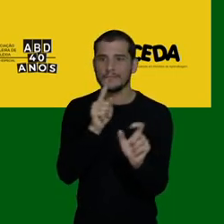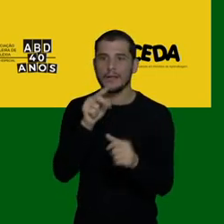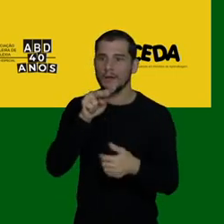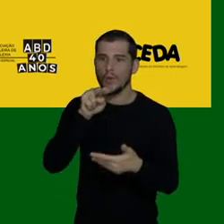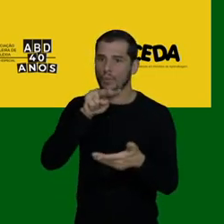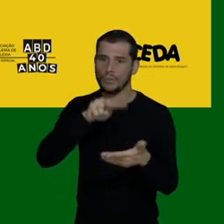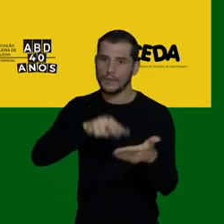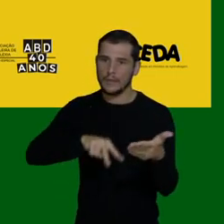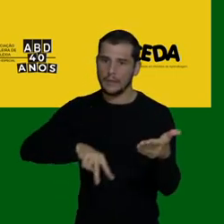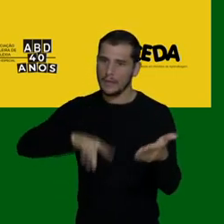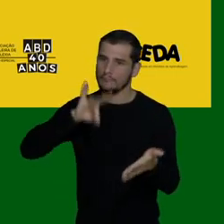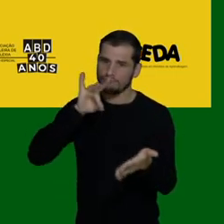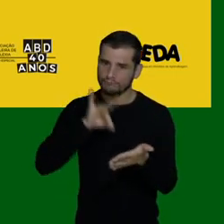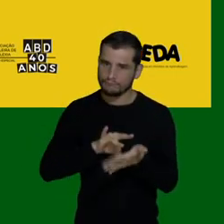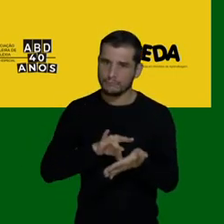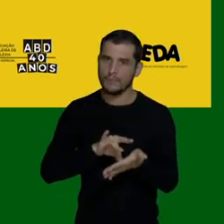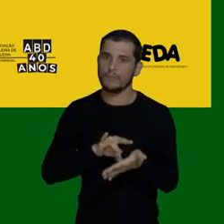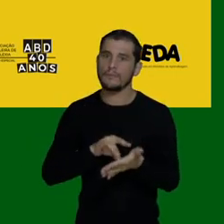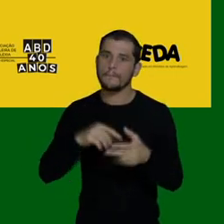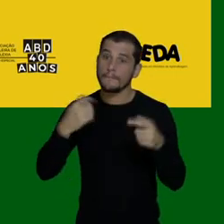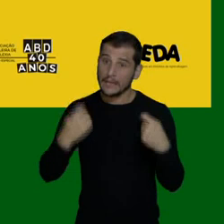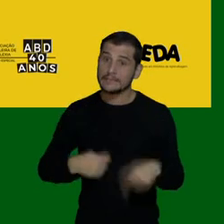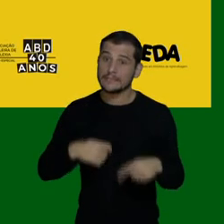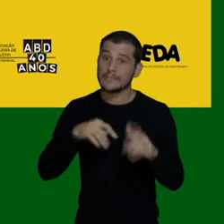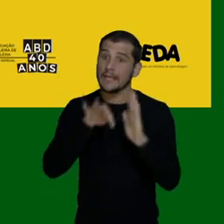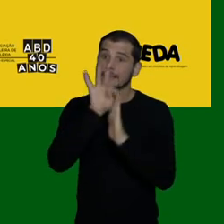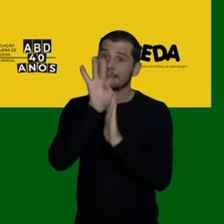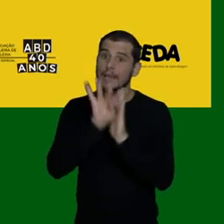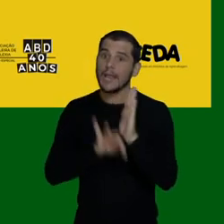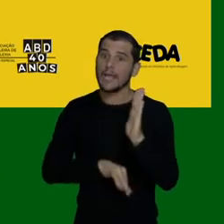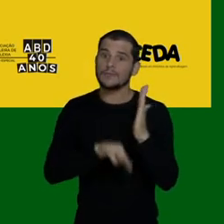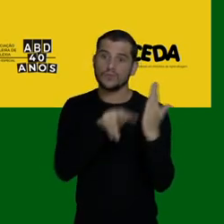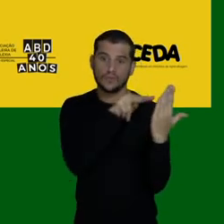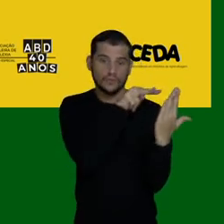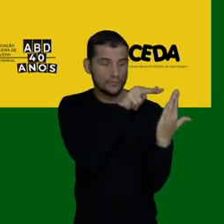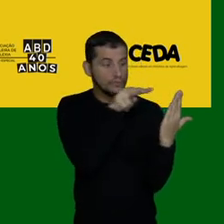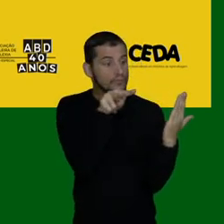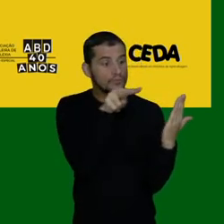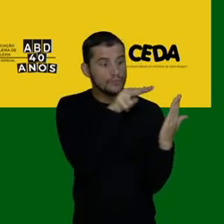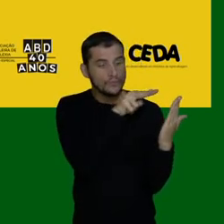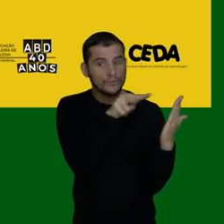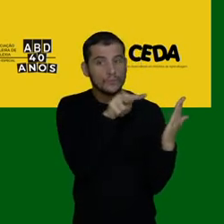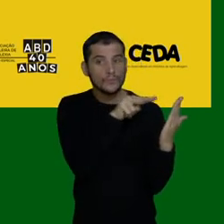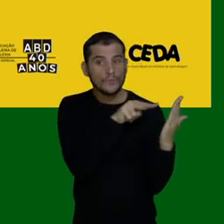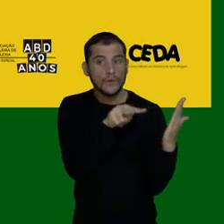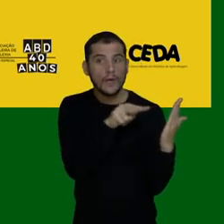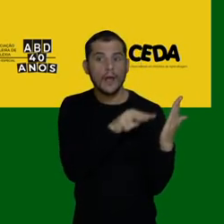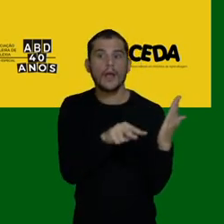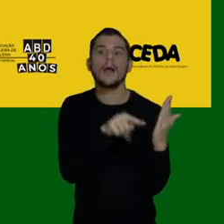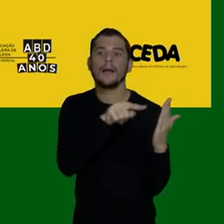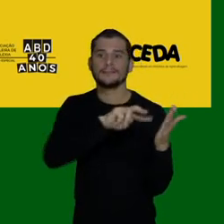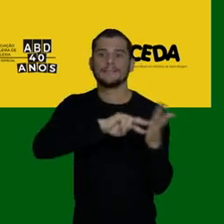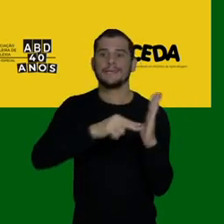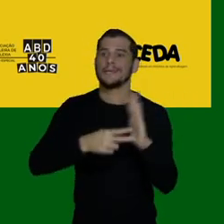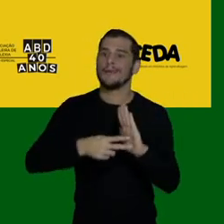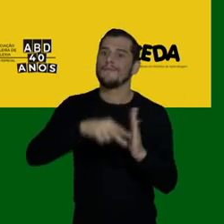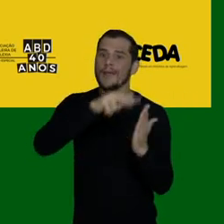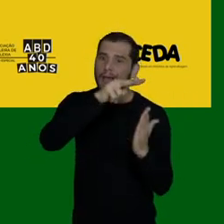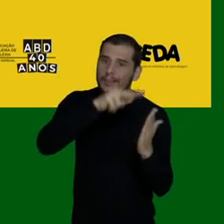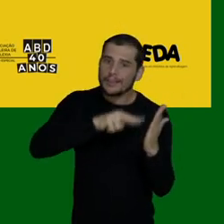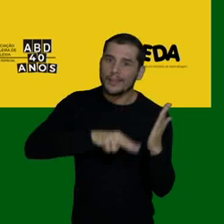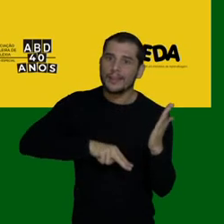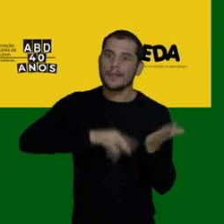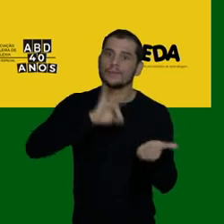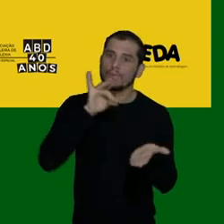ã para ele a gente fala ai que bom você já tá lendo as palavrinhas mas ainda não é a leitura né e de 90 a